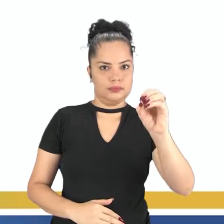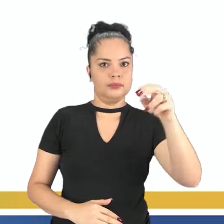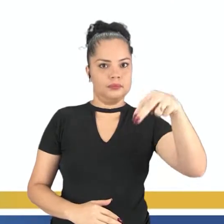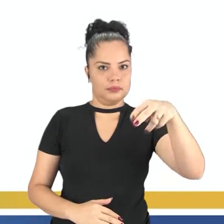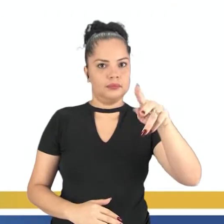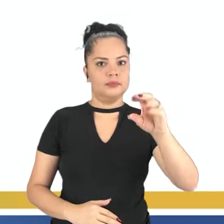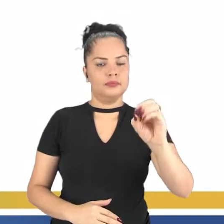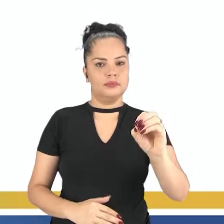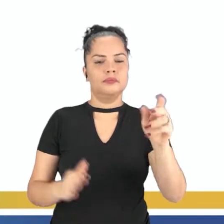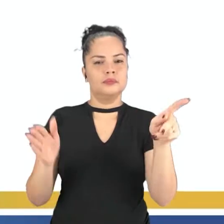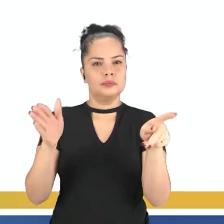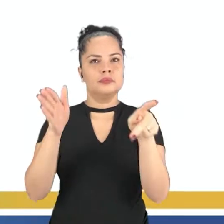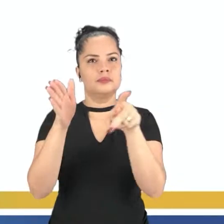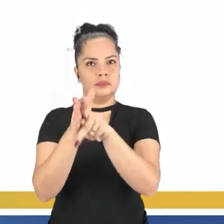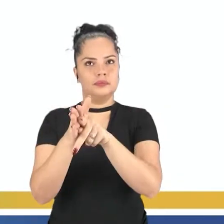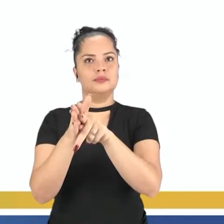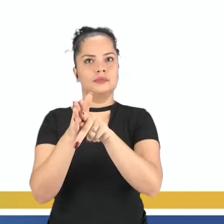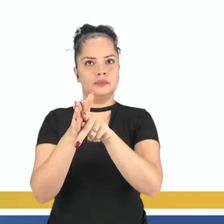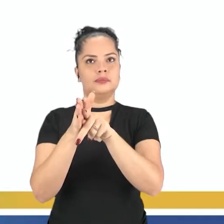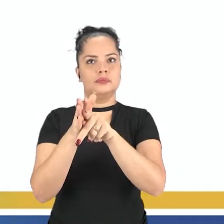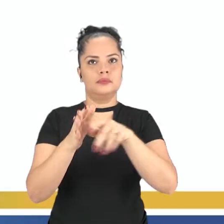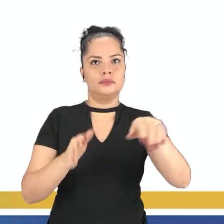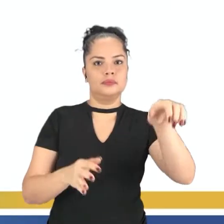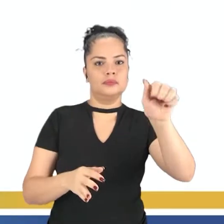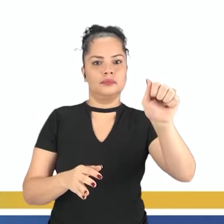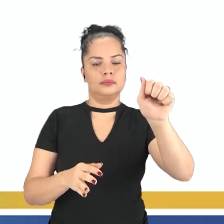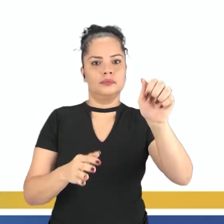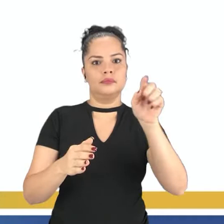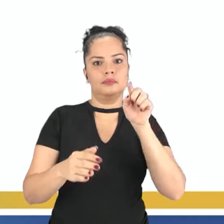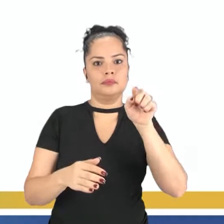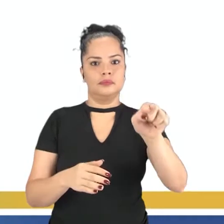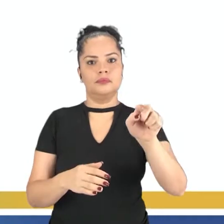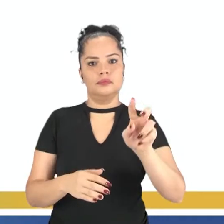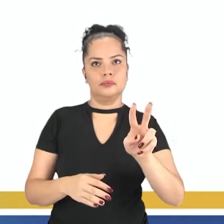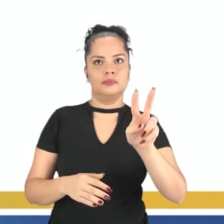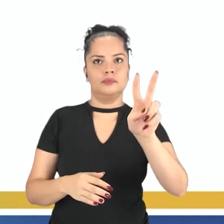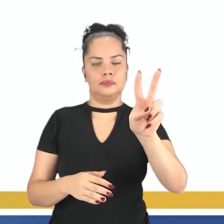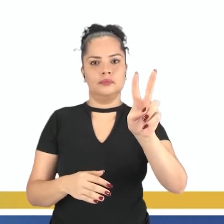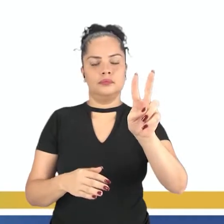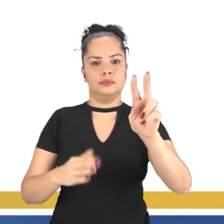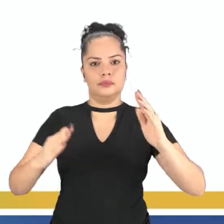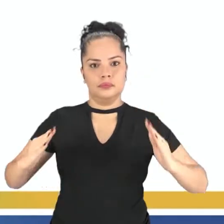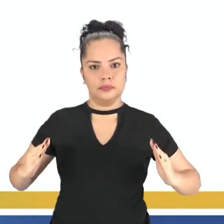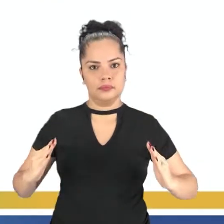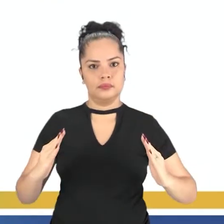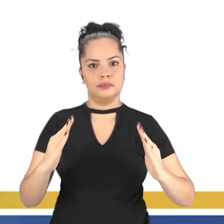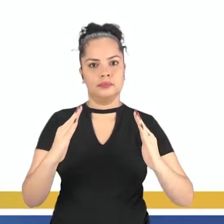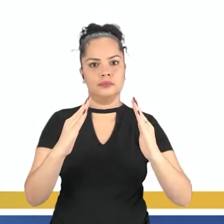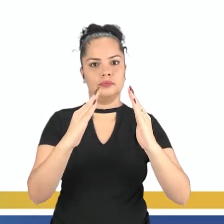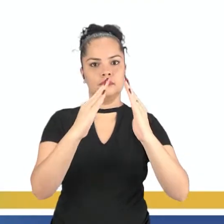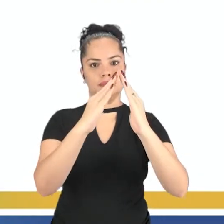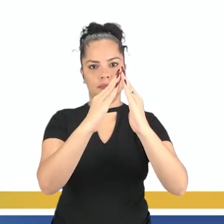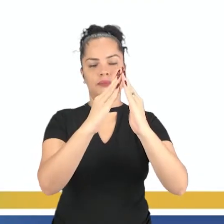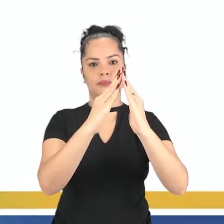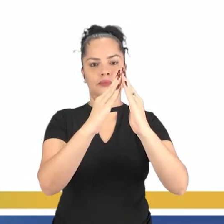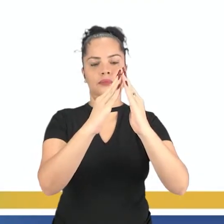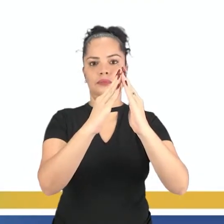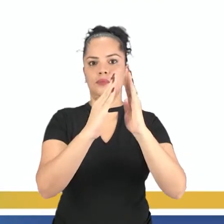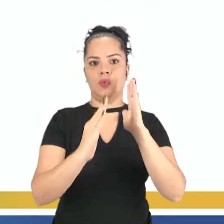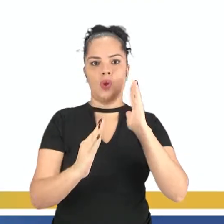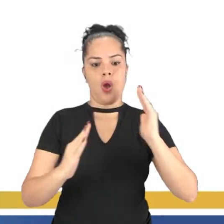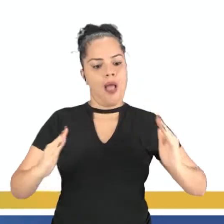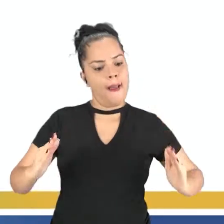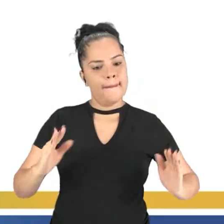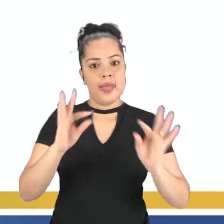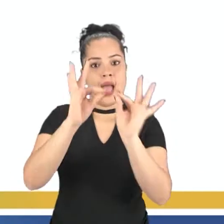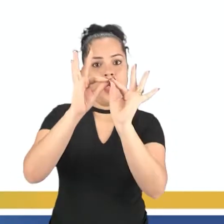não pertença a esse plano. Definiremos como pirâmide a união, a reunião de todos os segmentos de retas que